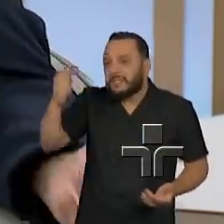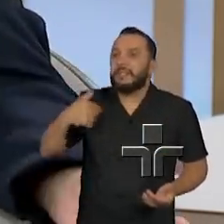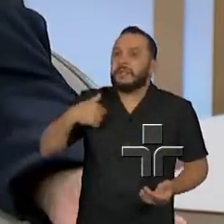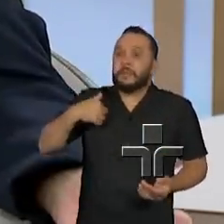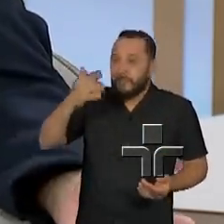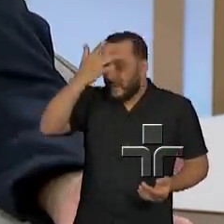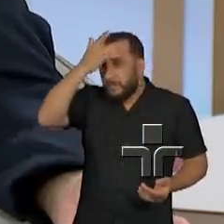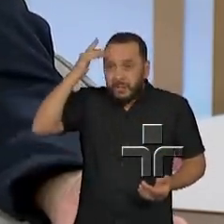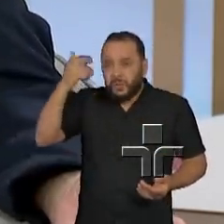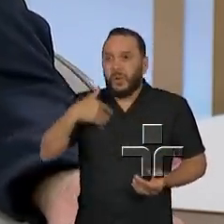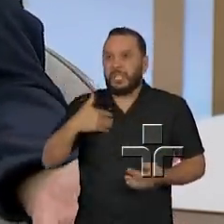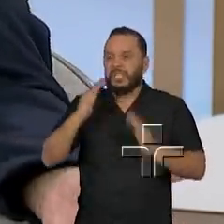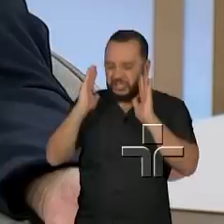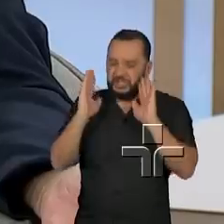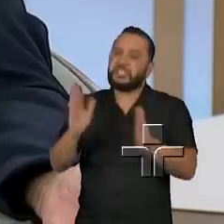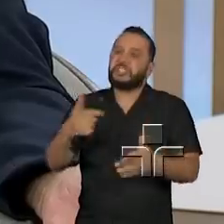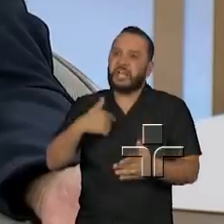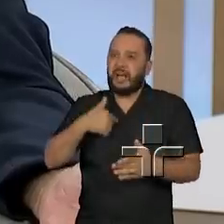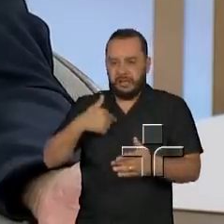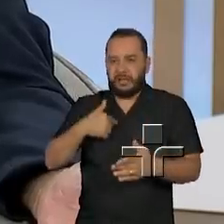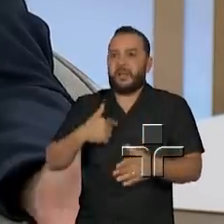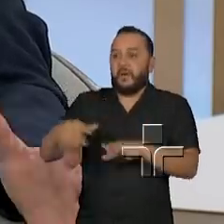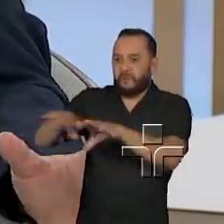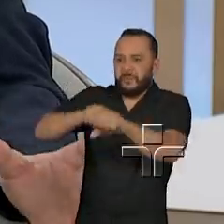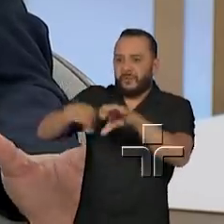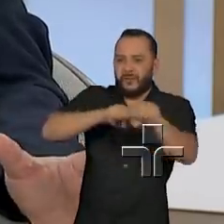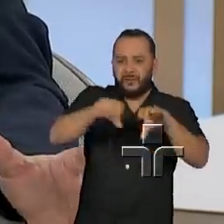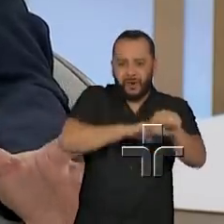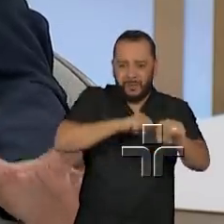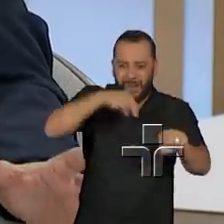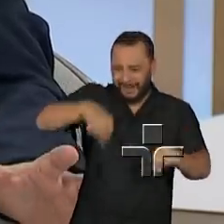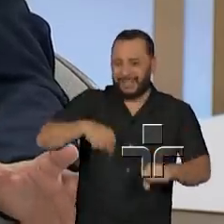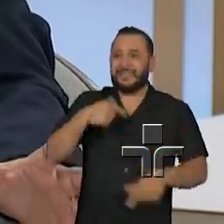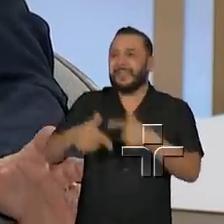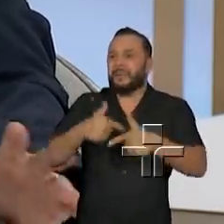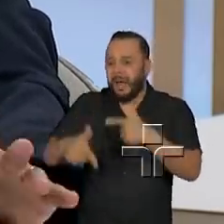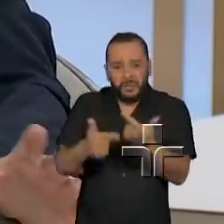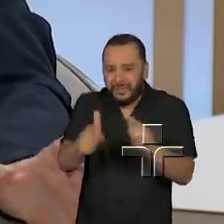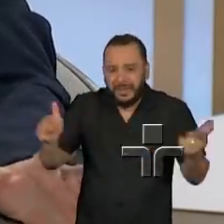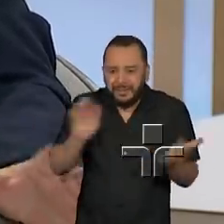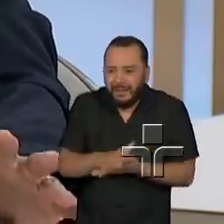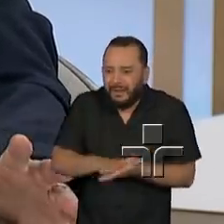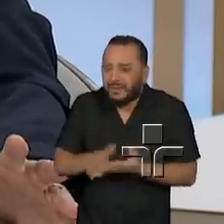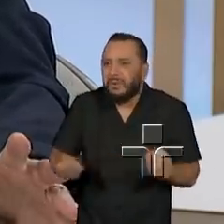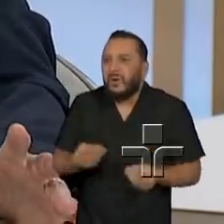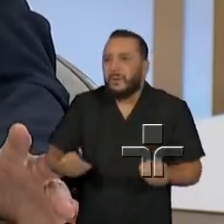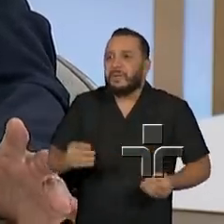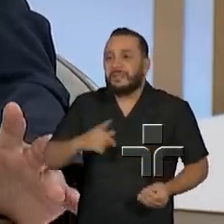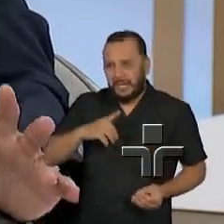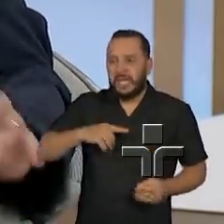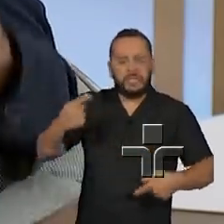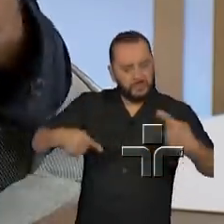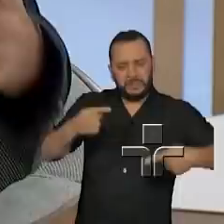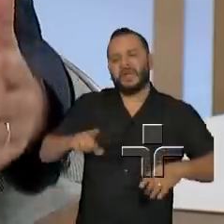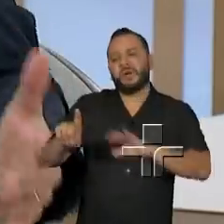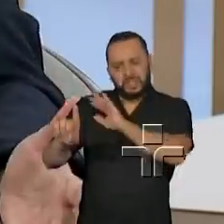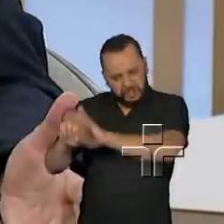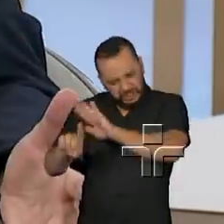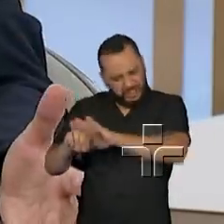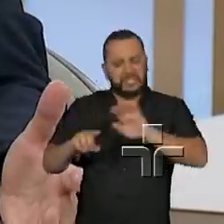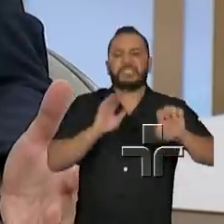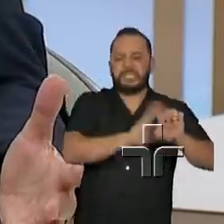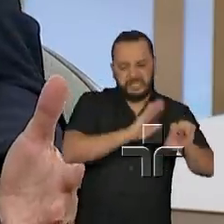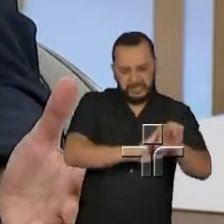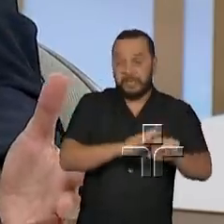depois não ter emprego para ninguém? Isso é uma burrice. O problema do Brasil hoje é uma discussão de esquerda e direita, mas é ainda mais uma